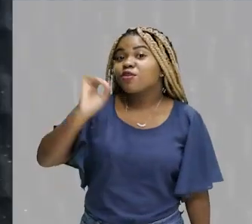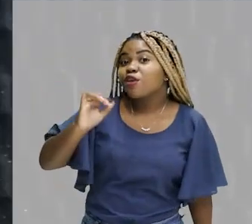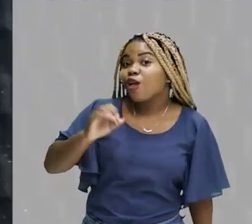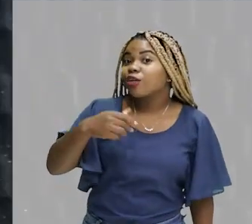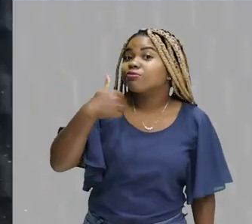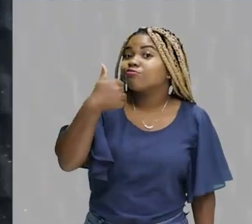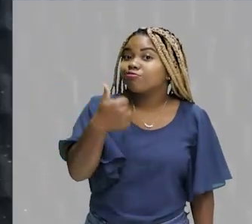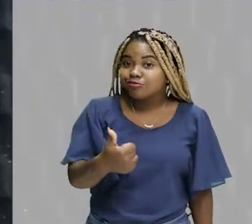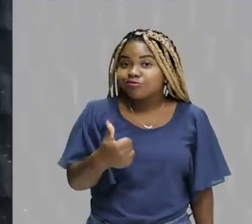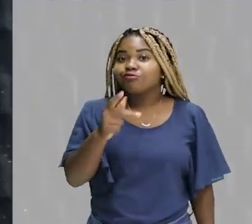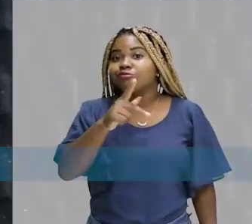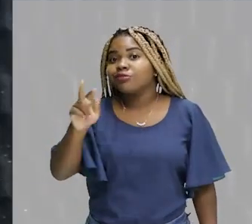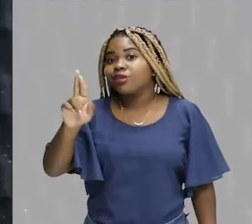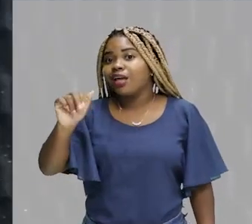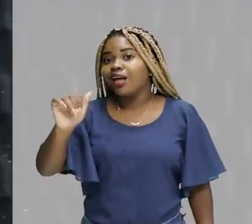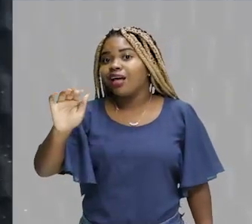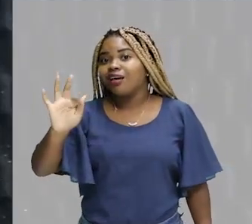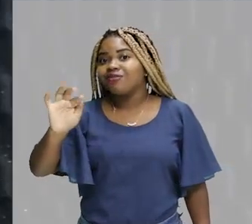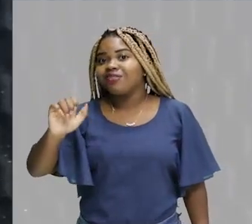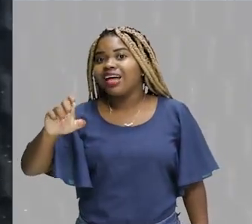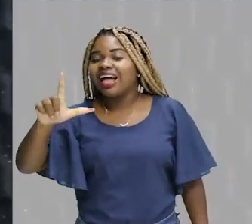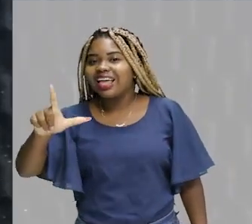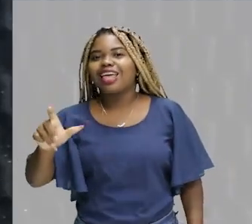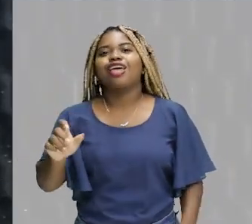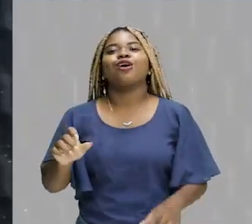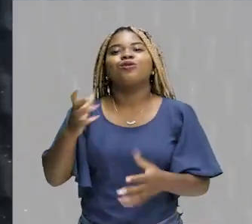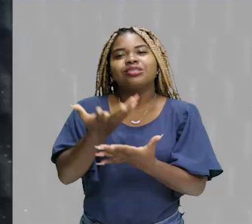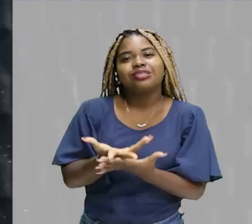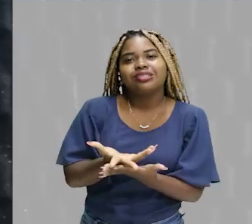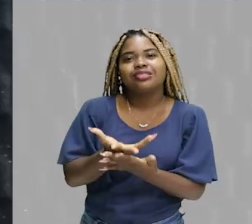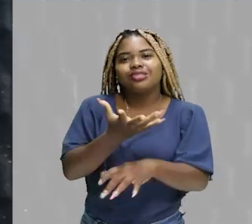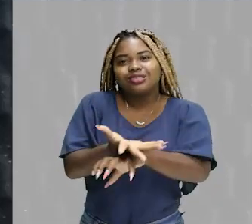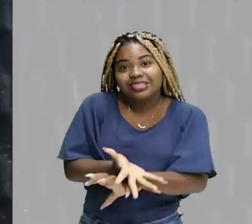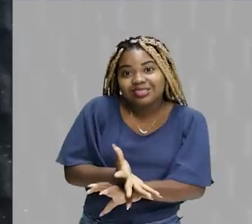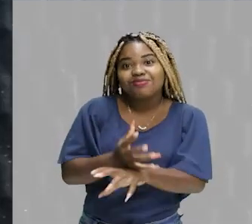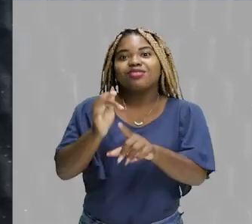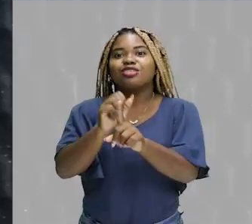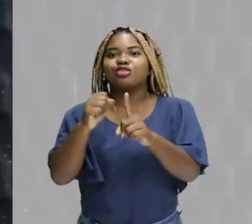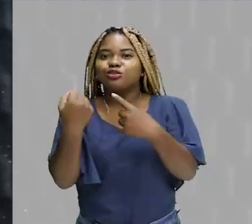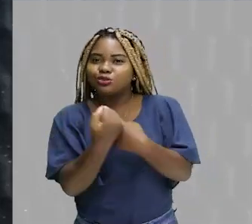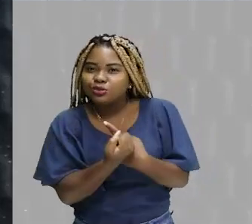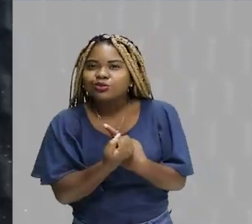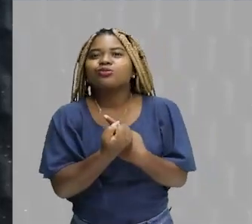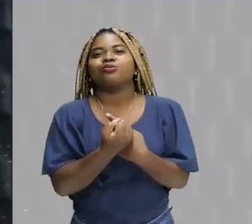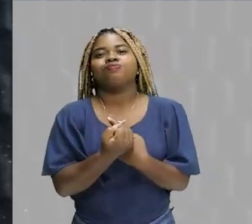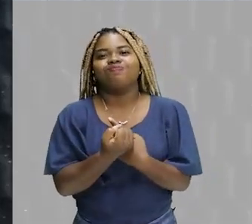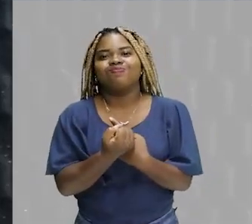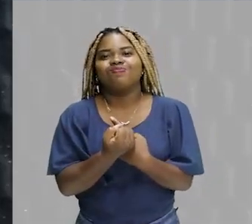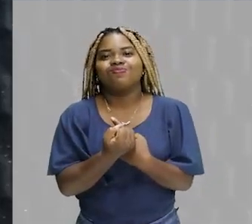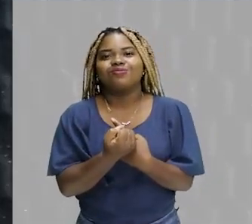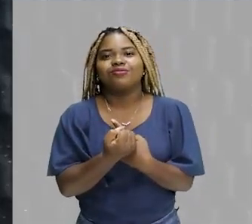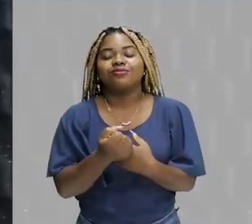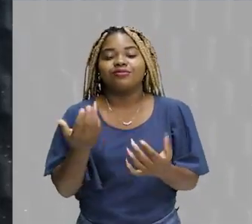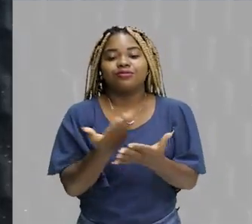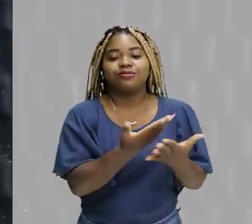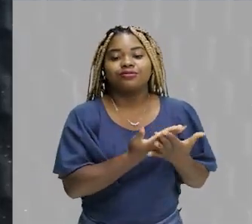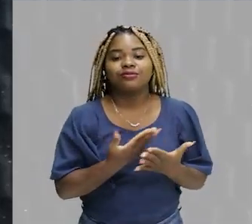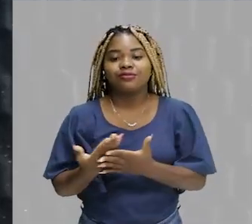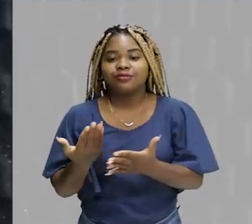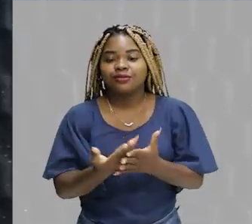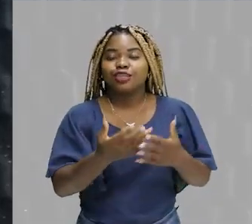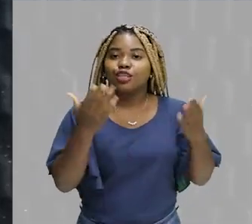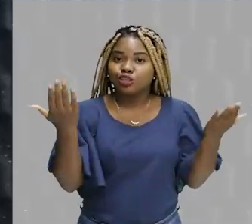Fala galera, tudo bem? Professor Rafael Carlos de Sociologia mais uma vez aqui com vocês e dessa vez para a gente tratar de um assunto